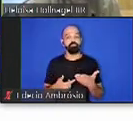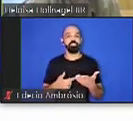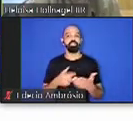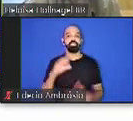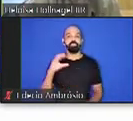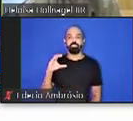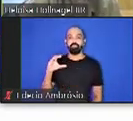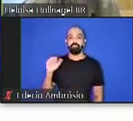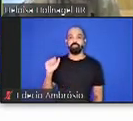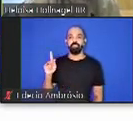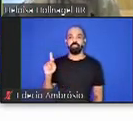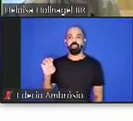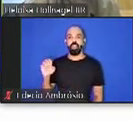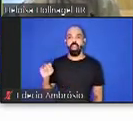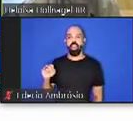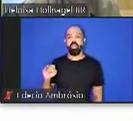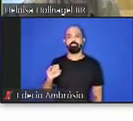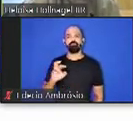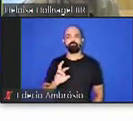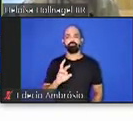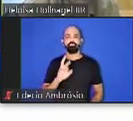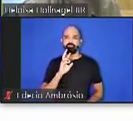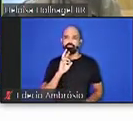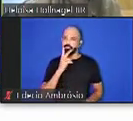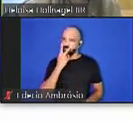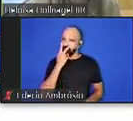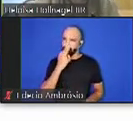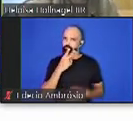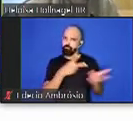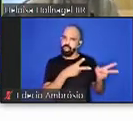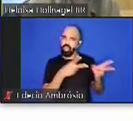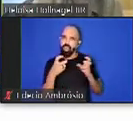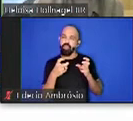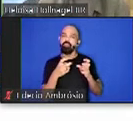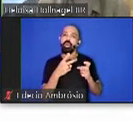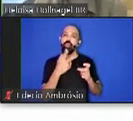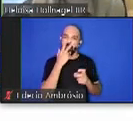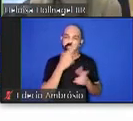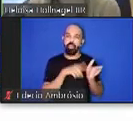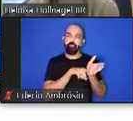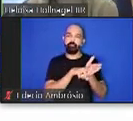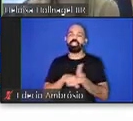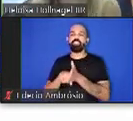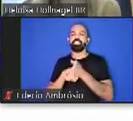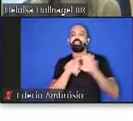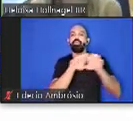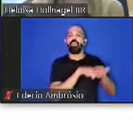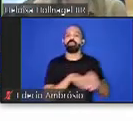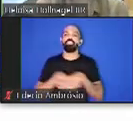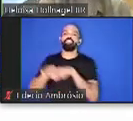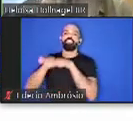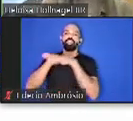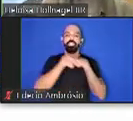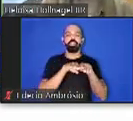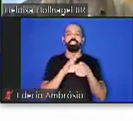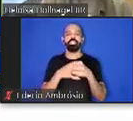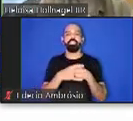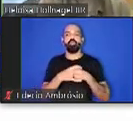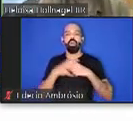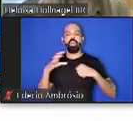devolutiva de que como a pesquisa ficou mais democrática com eventos virtuais, permitindo